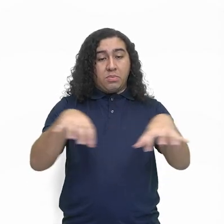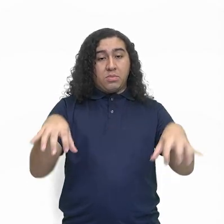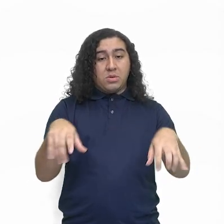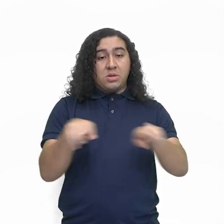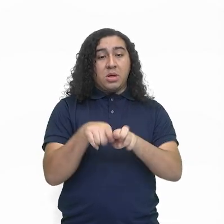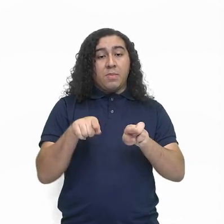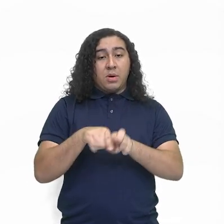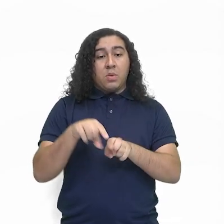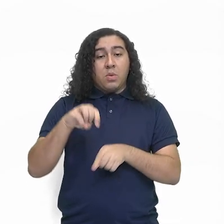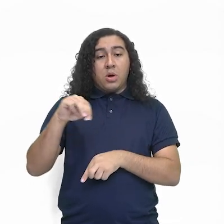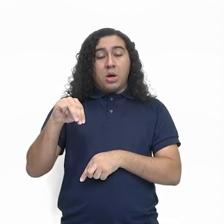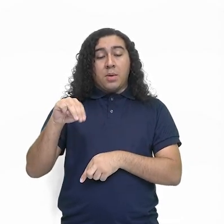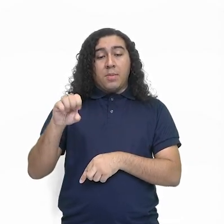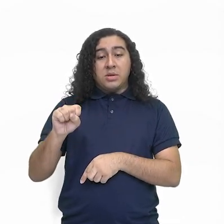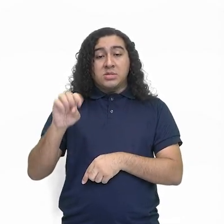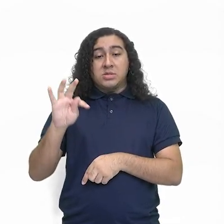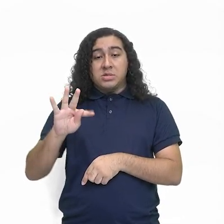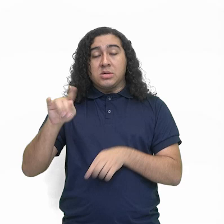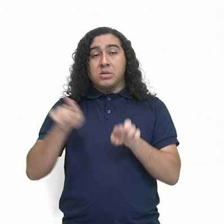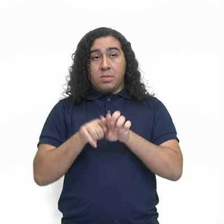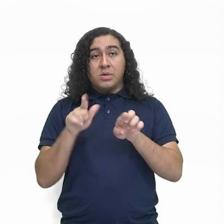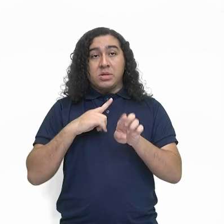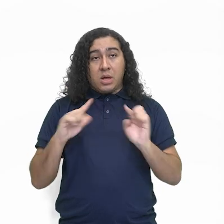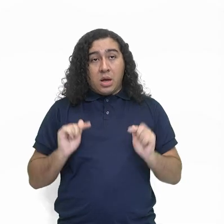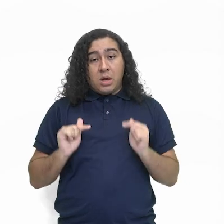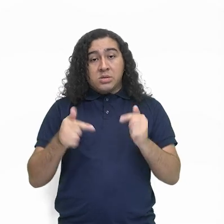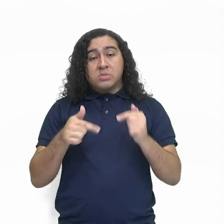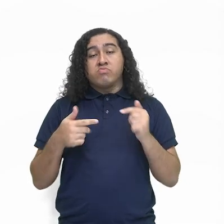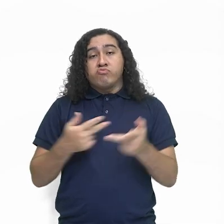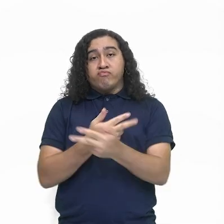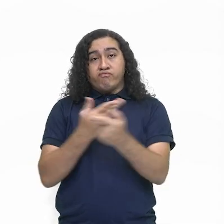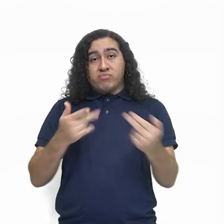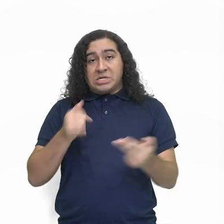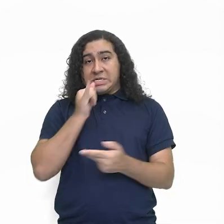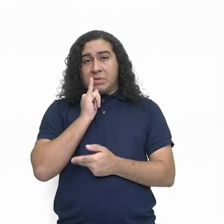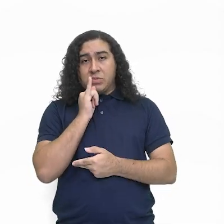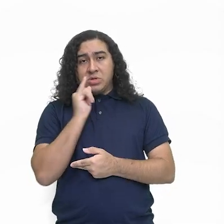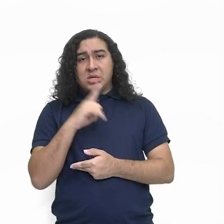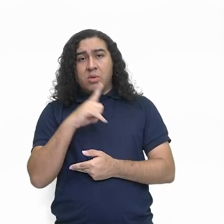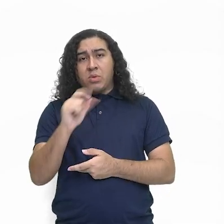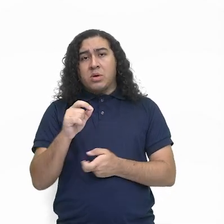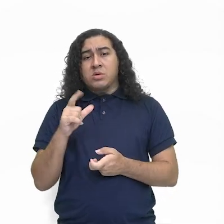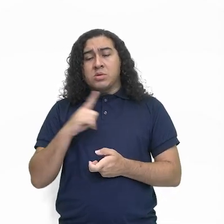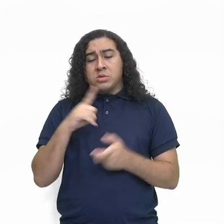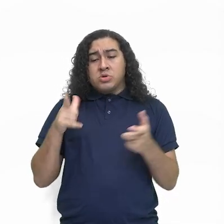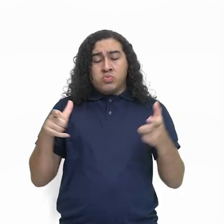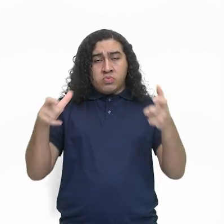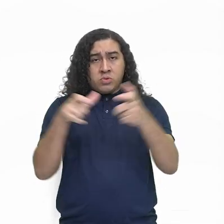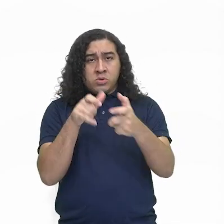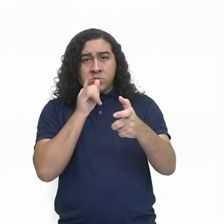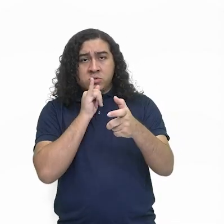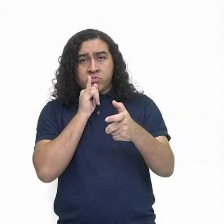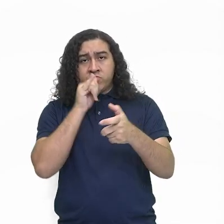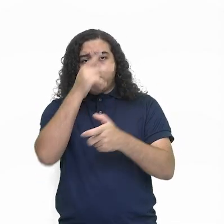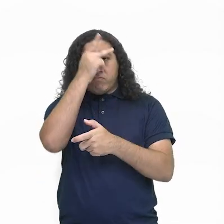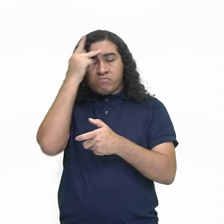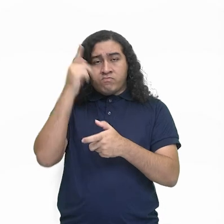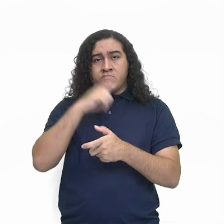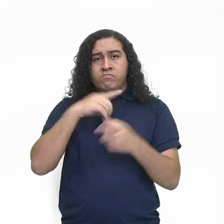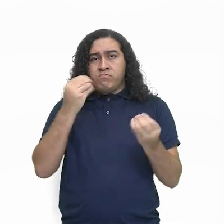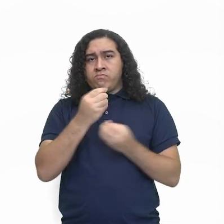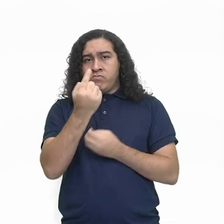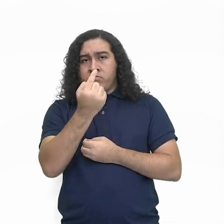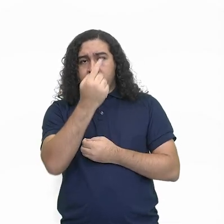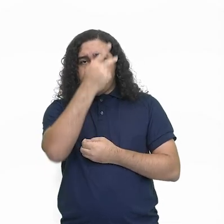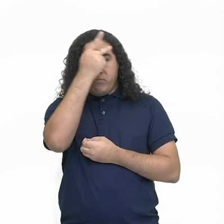sem terra também é bastante atuante hoje em dia, né, esse negócio de tentar diminuir essa coisa de ter como é que pode